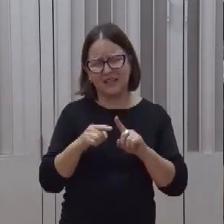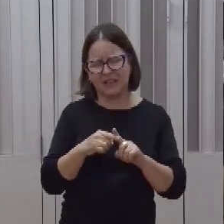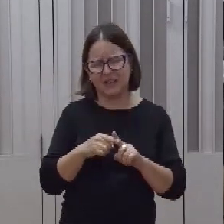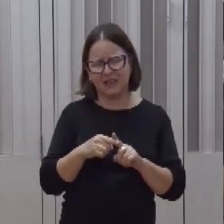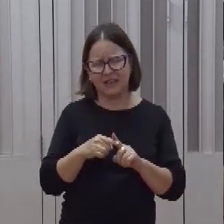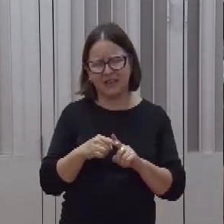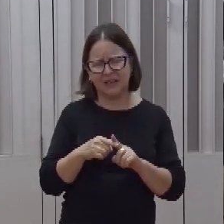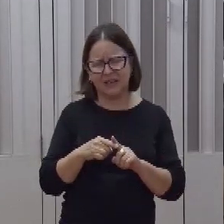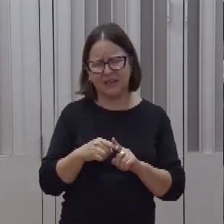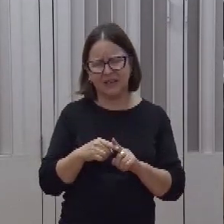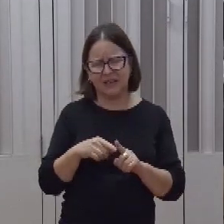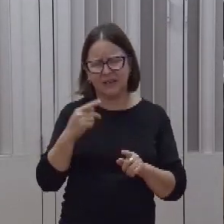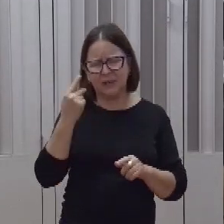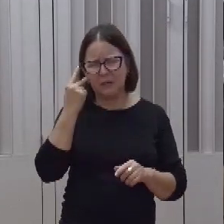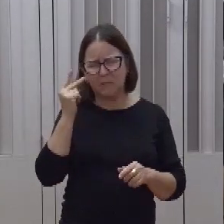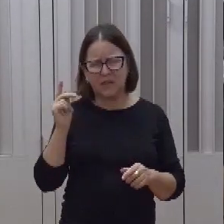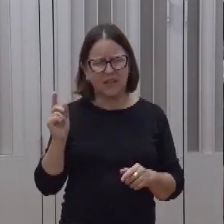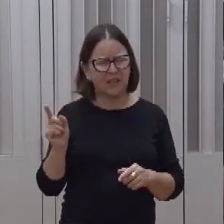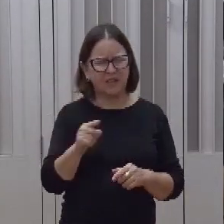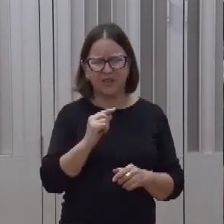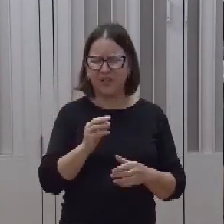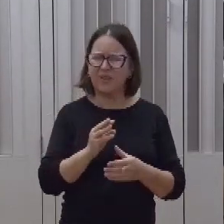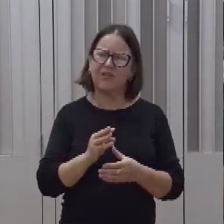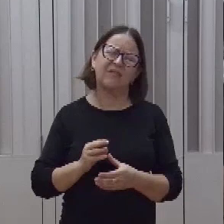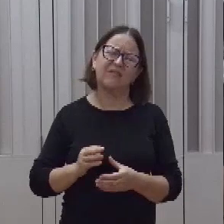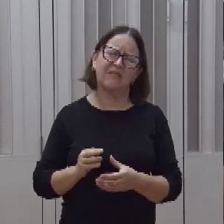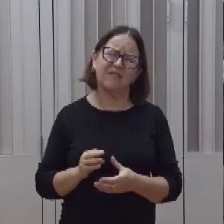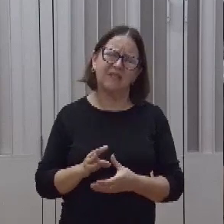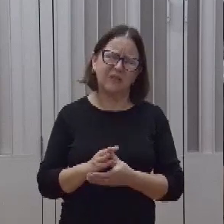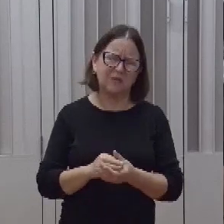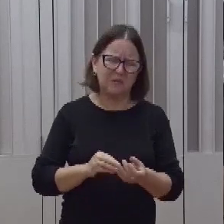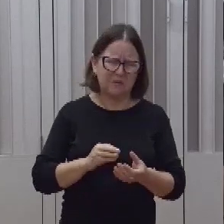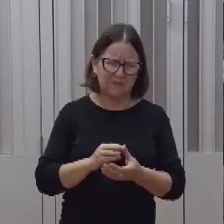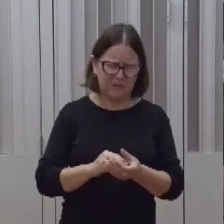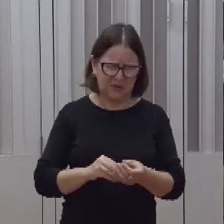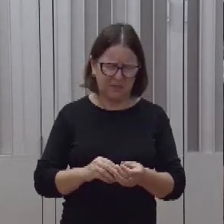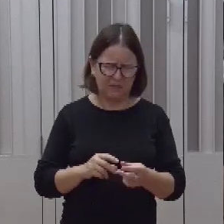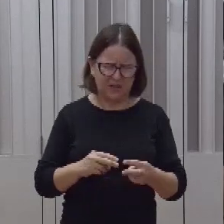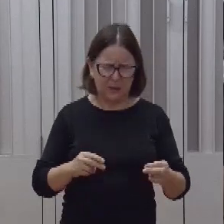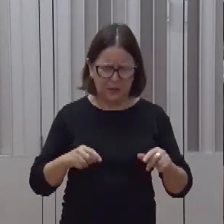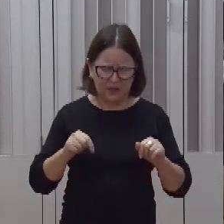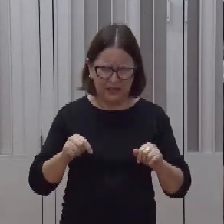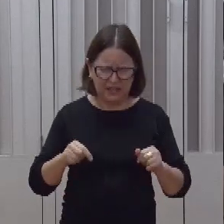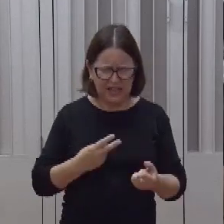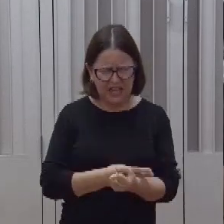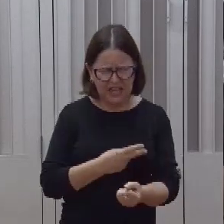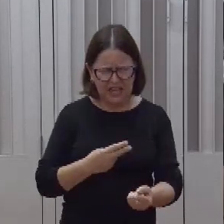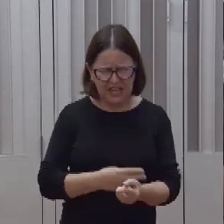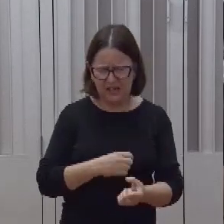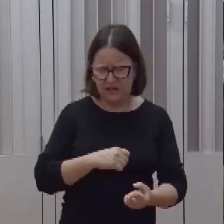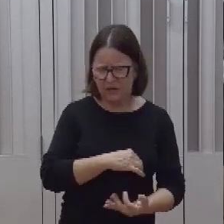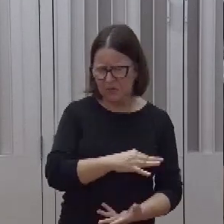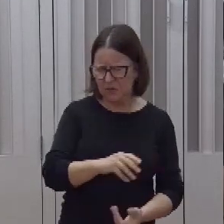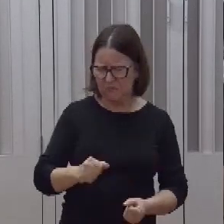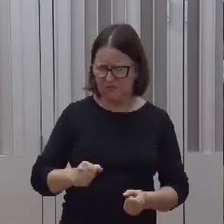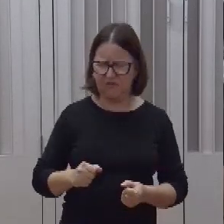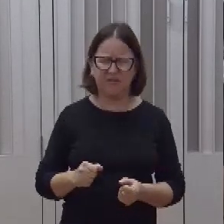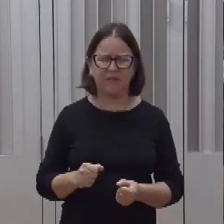não sejamos conformados com o caráter desse secularismo que tem invadido o teu